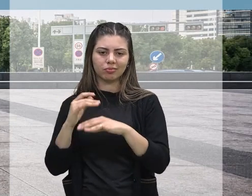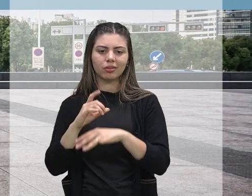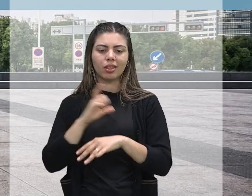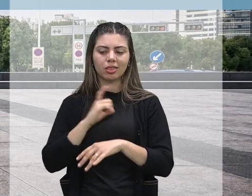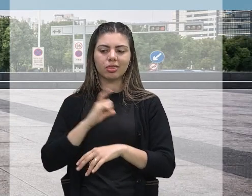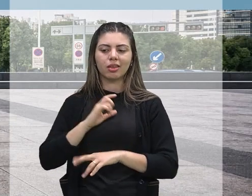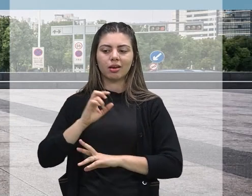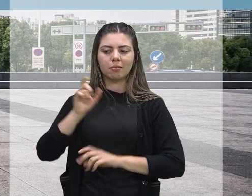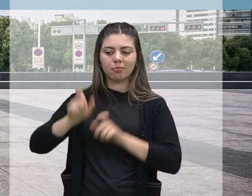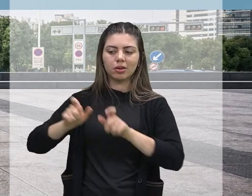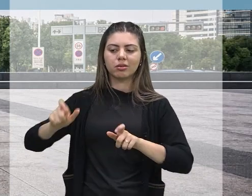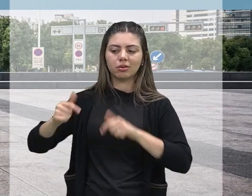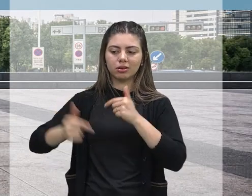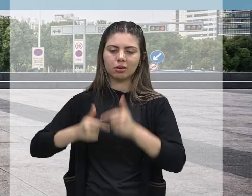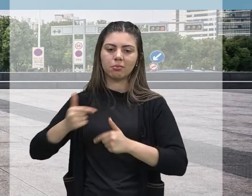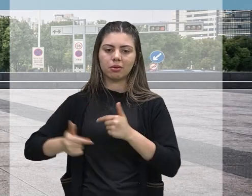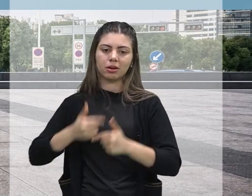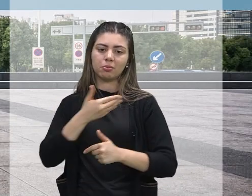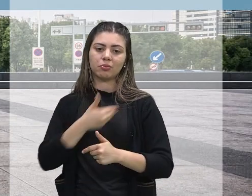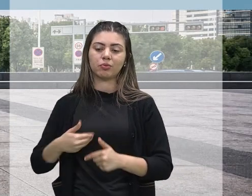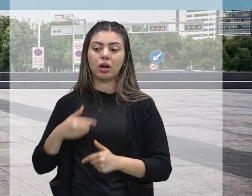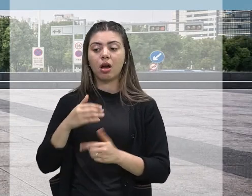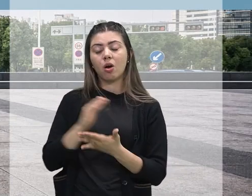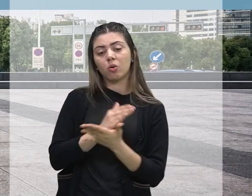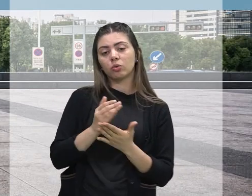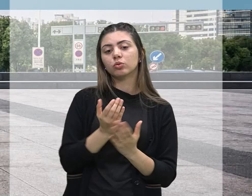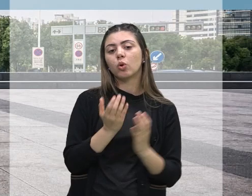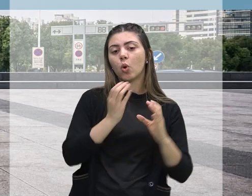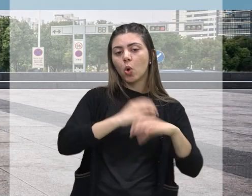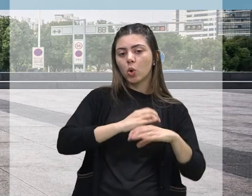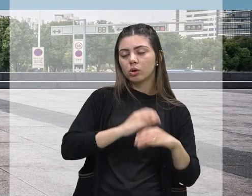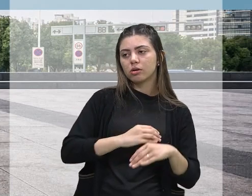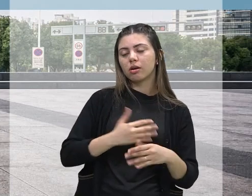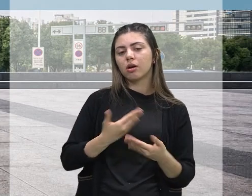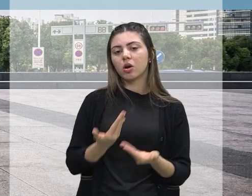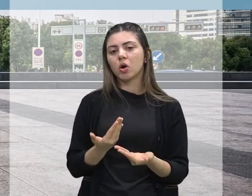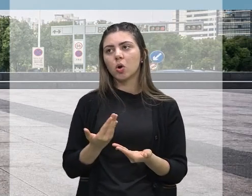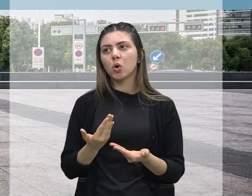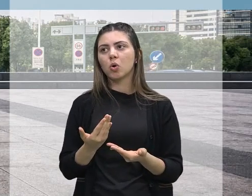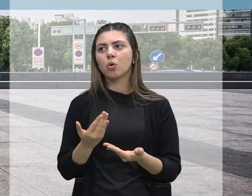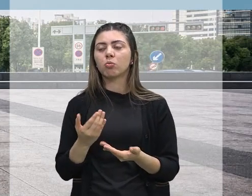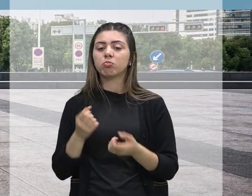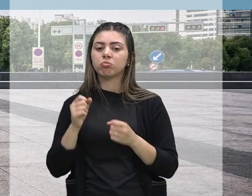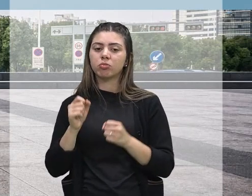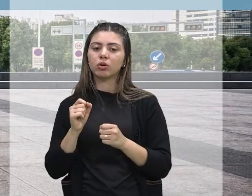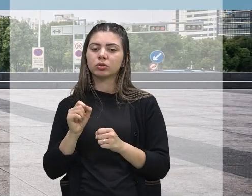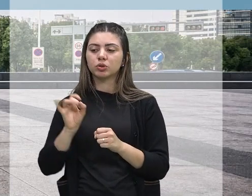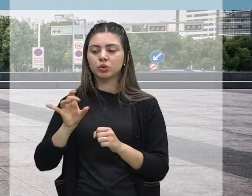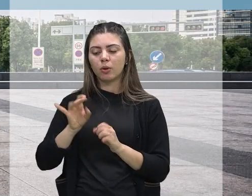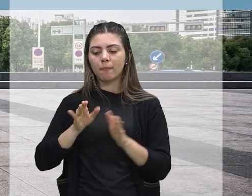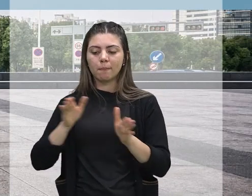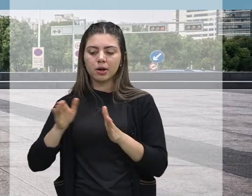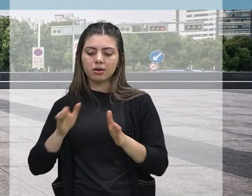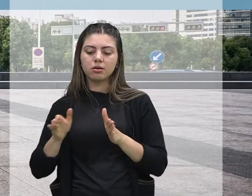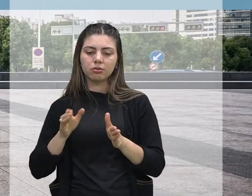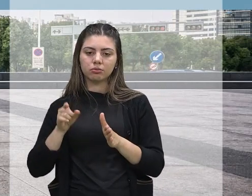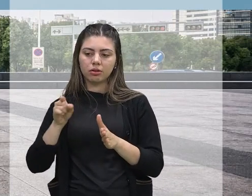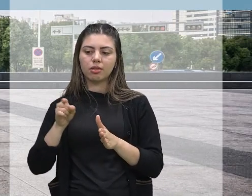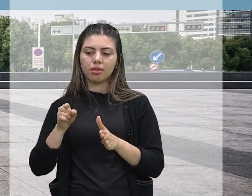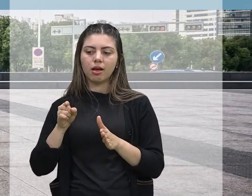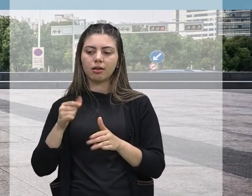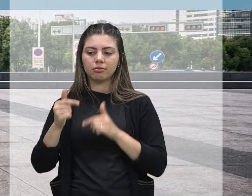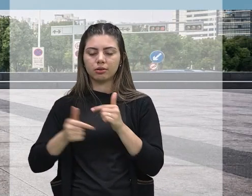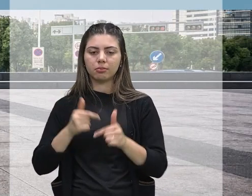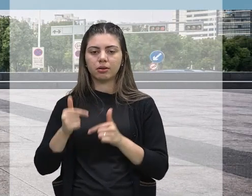funcionário público. Muitos são concursados e outros são contratados para fazer um trabalho lá.